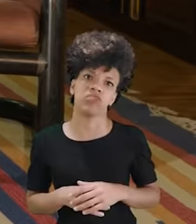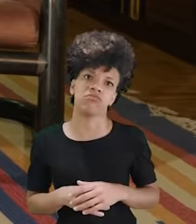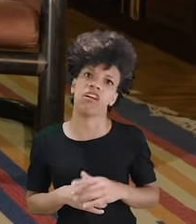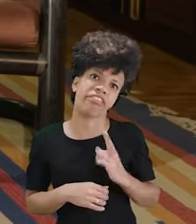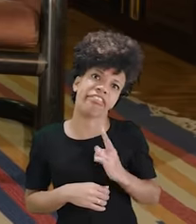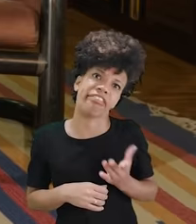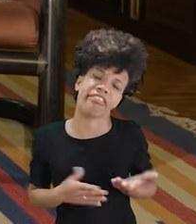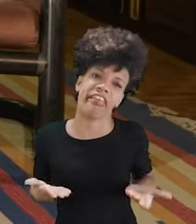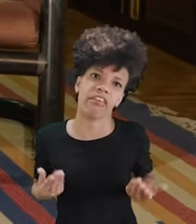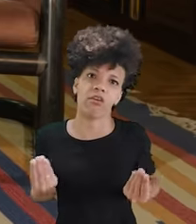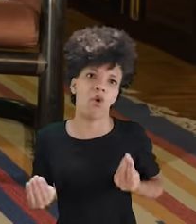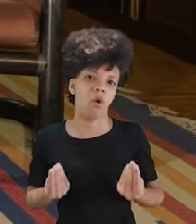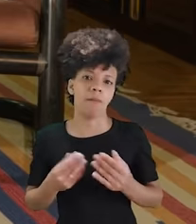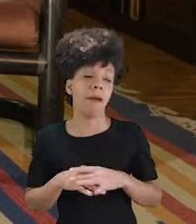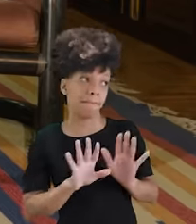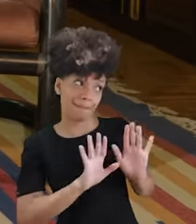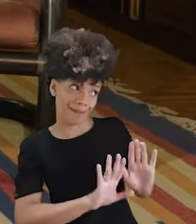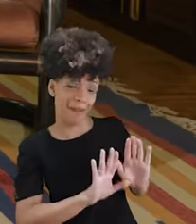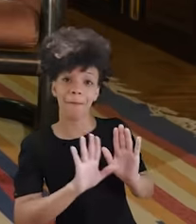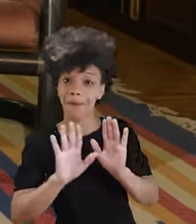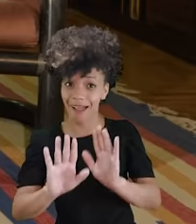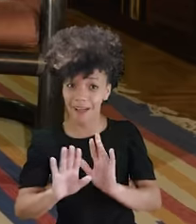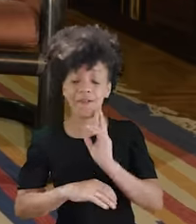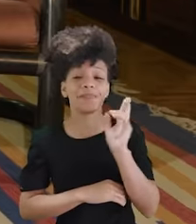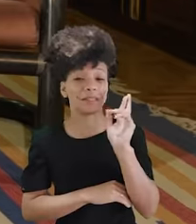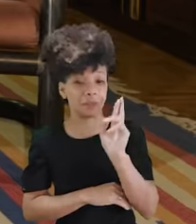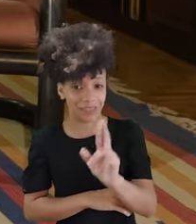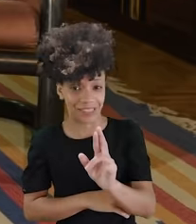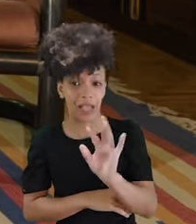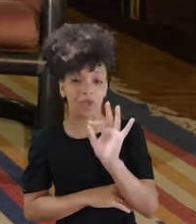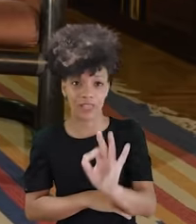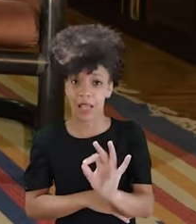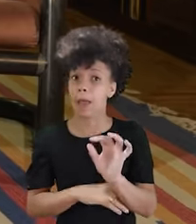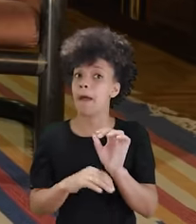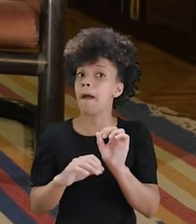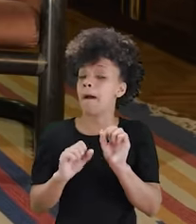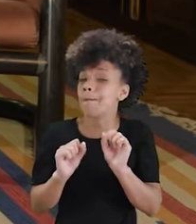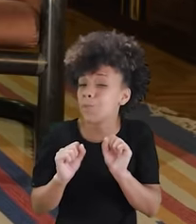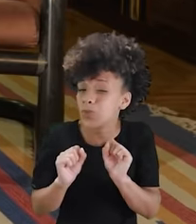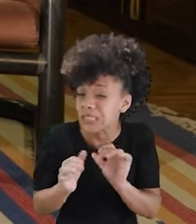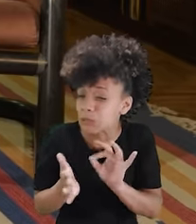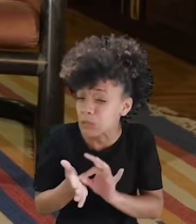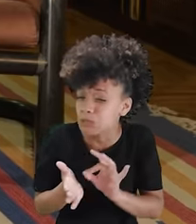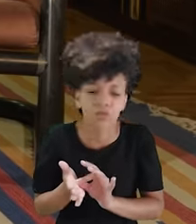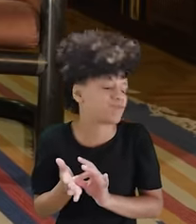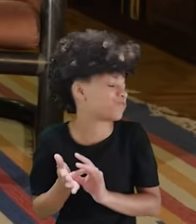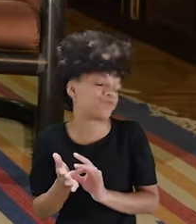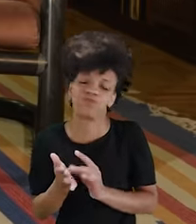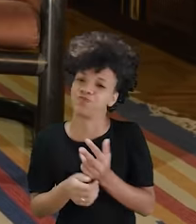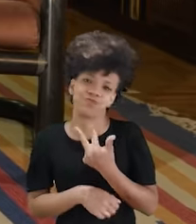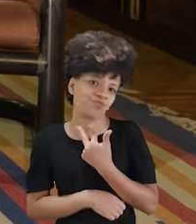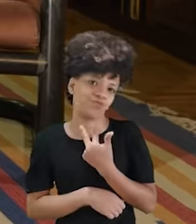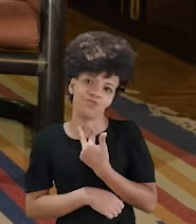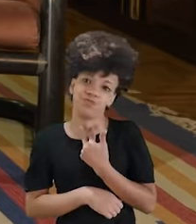pode pera aí pera aí por favor vamos lá responder sobre ele não pode